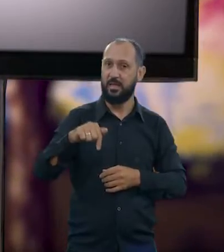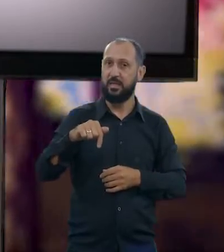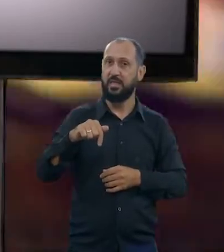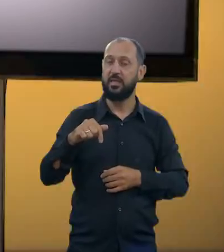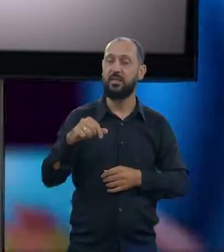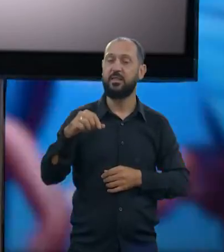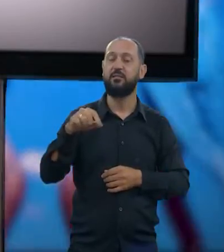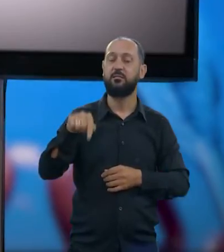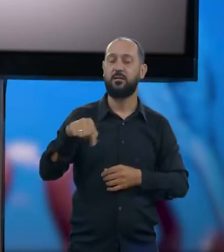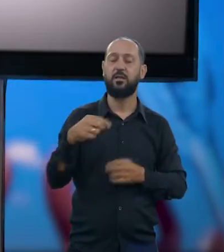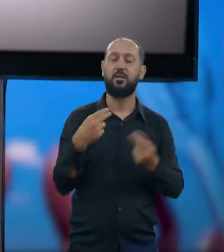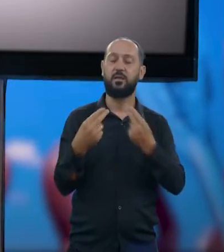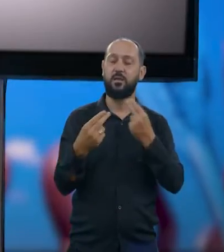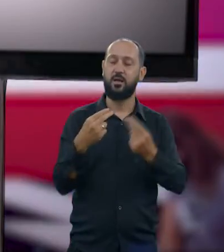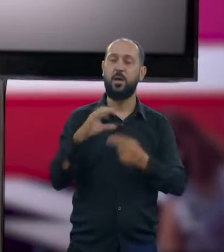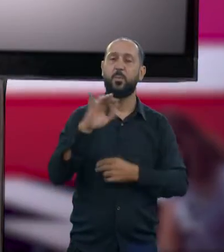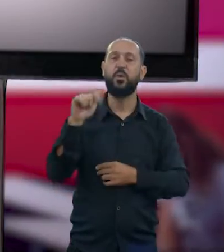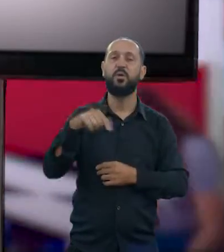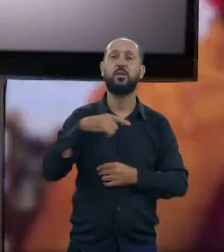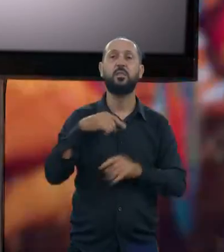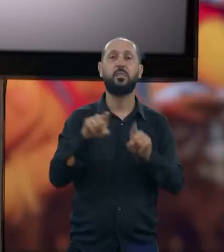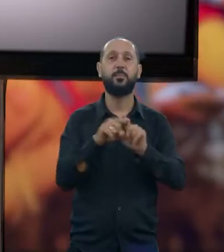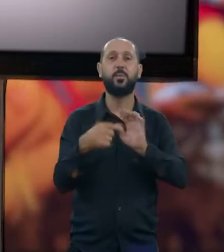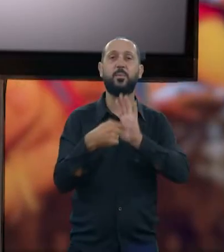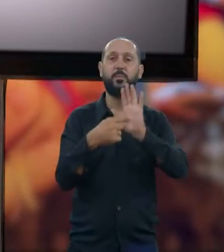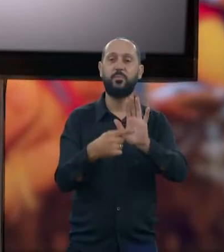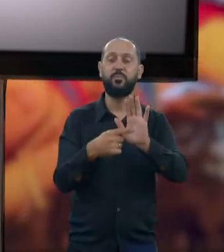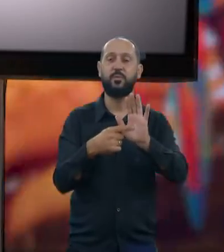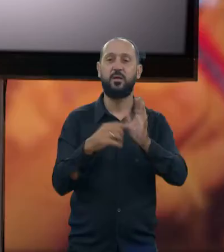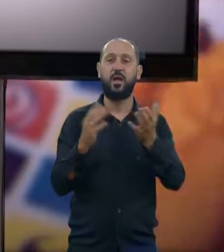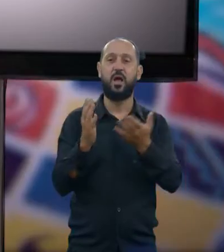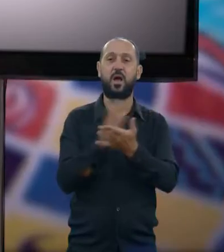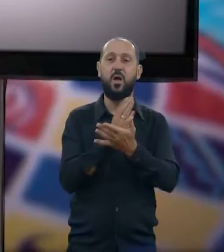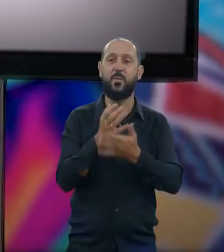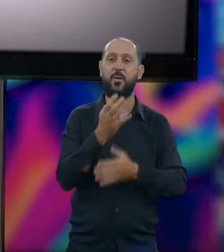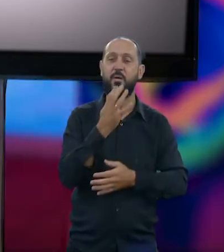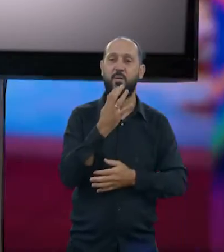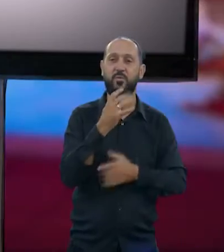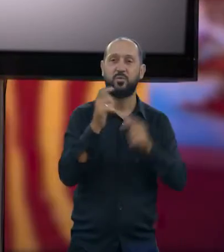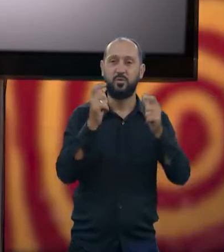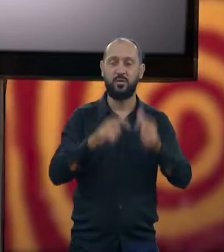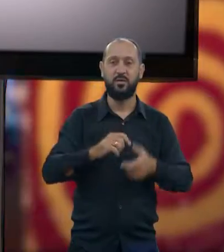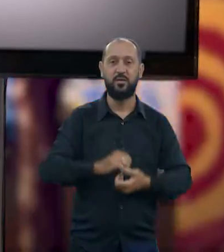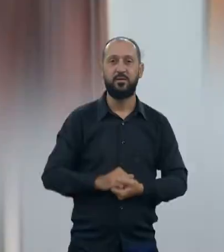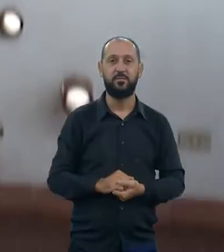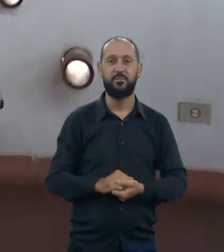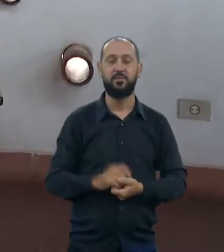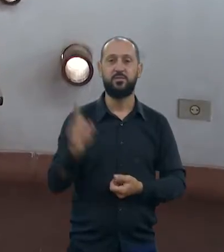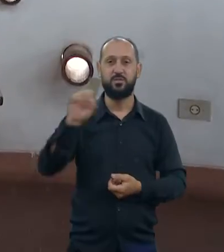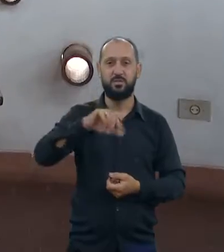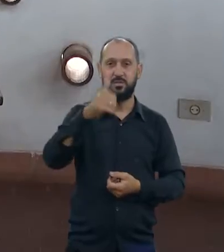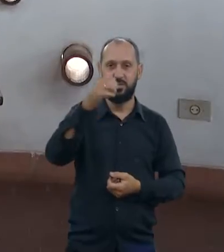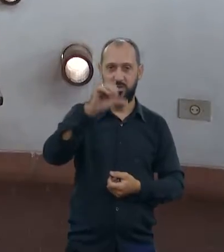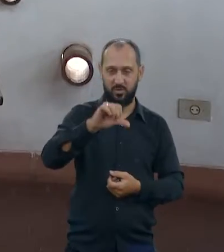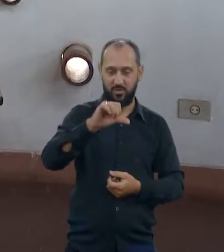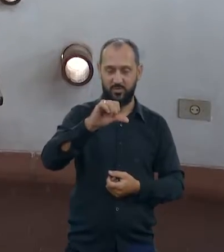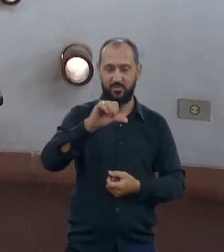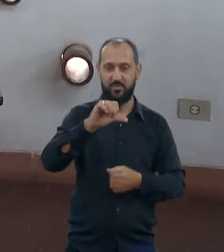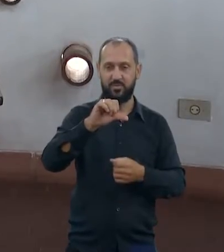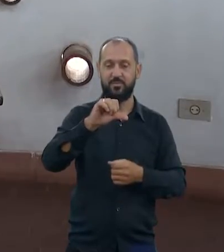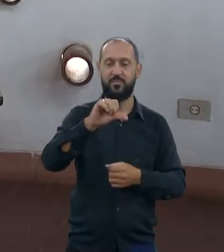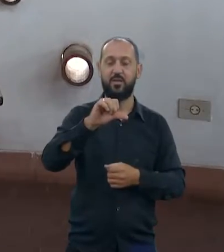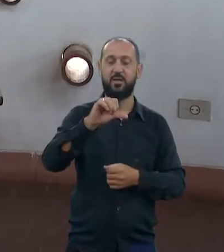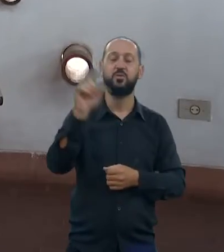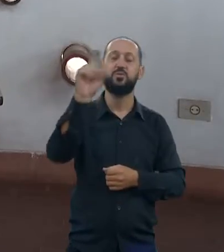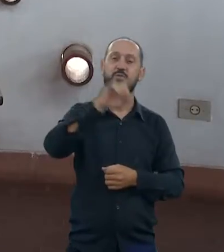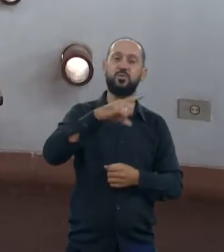Souza, localizada em Campo Grande, que também destaca algumas curiosidades do local. Dia 19, Dia dos Povos Originários,